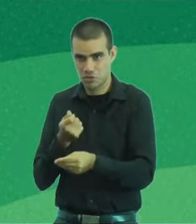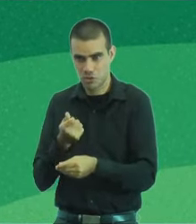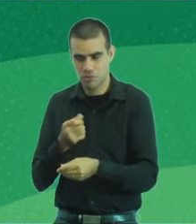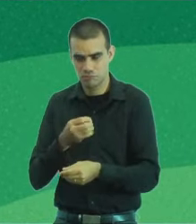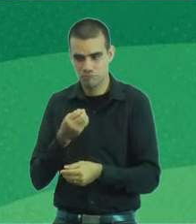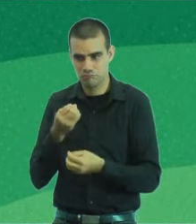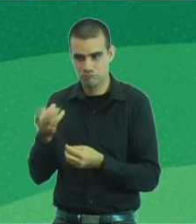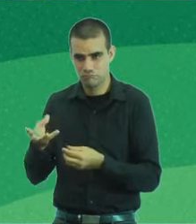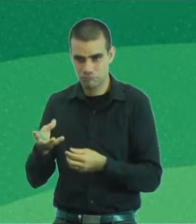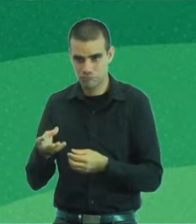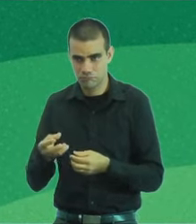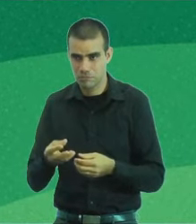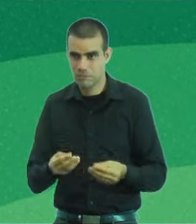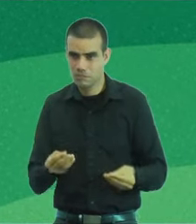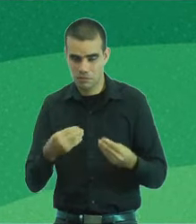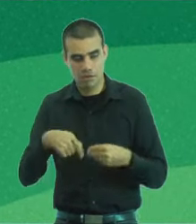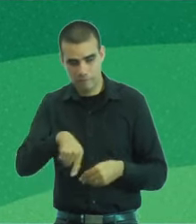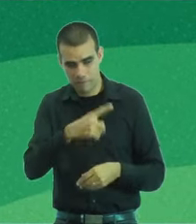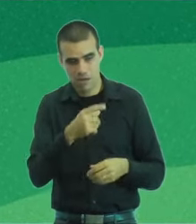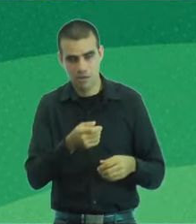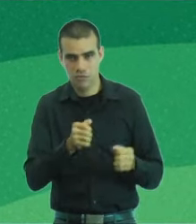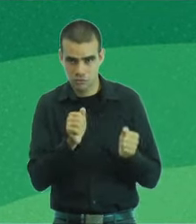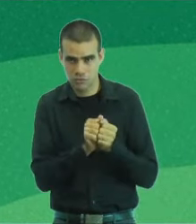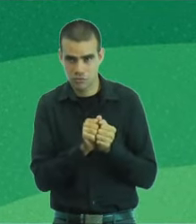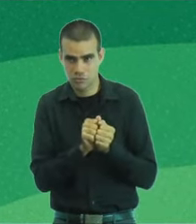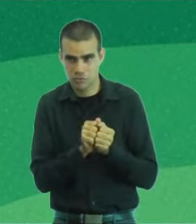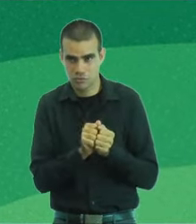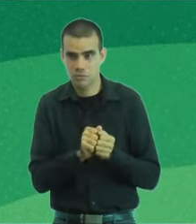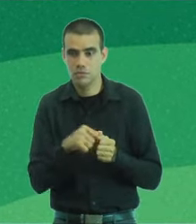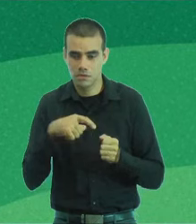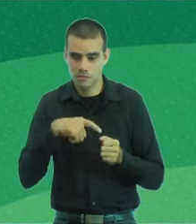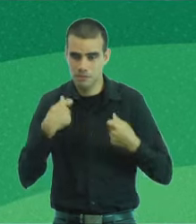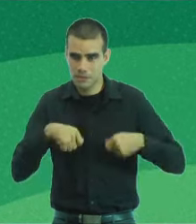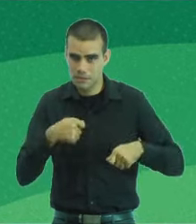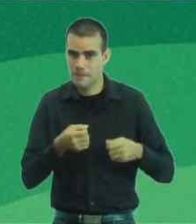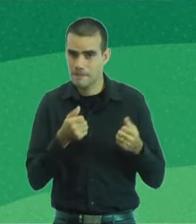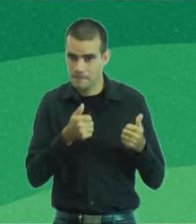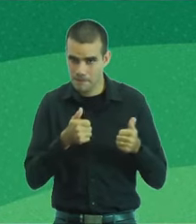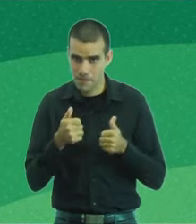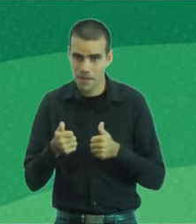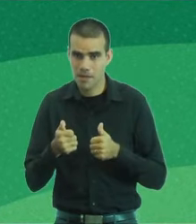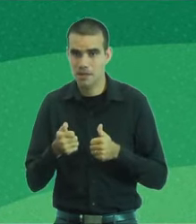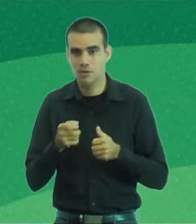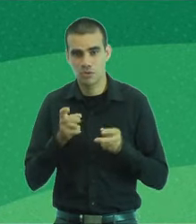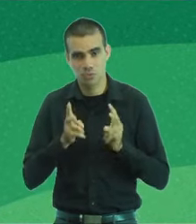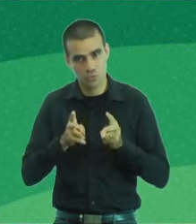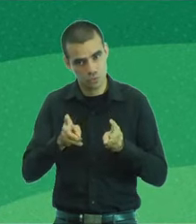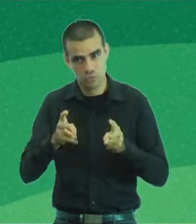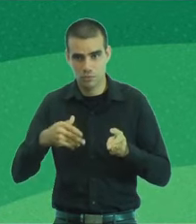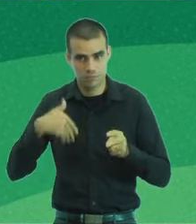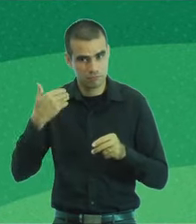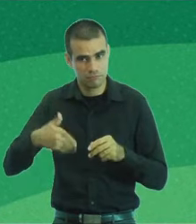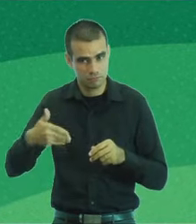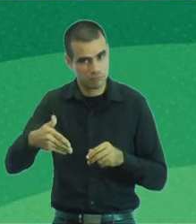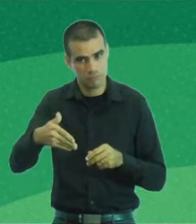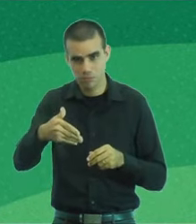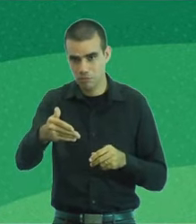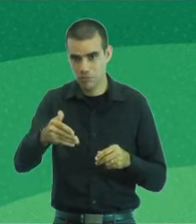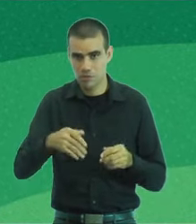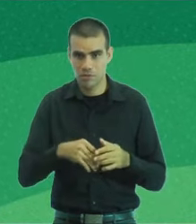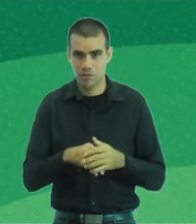olha vai a gente tá aqui tem que estar bem para a gente poder continuar seguindo isso e fazendo